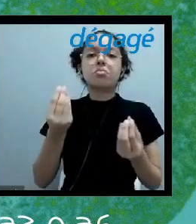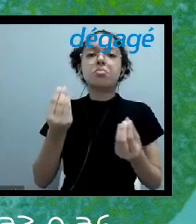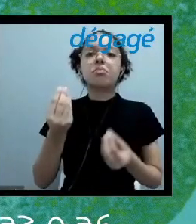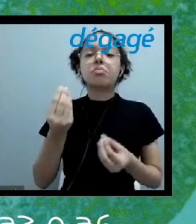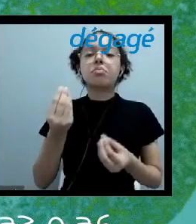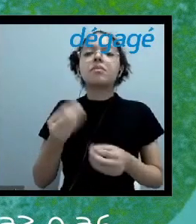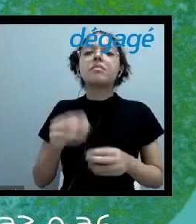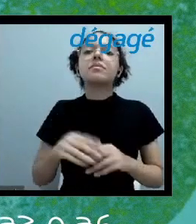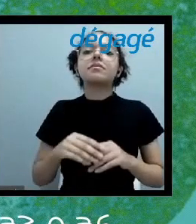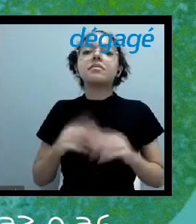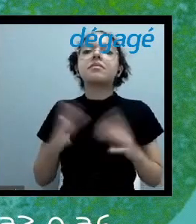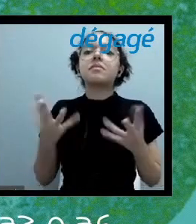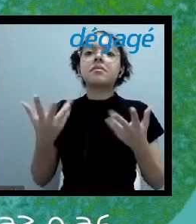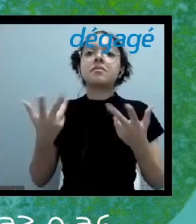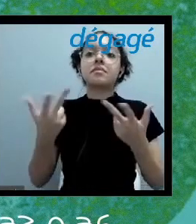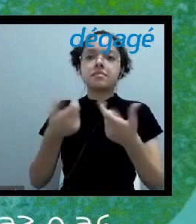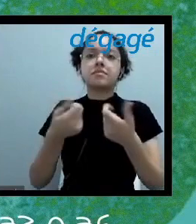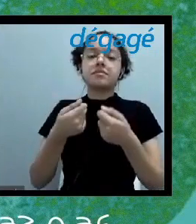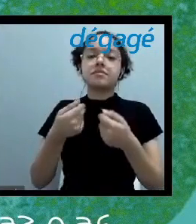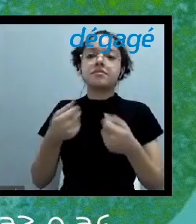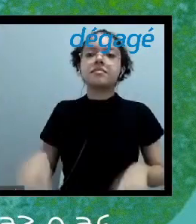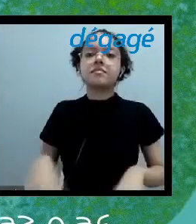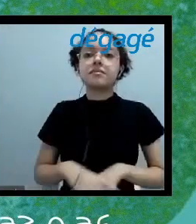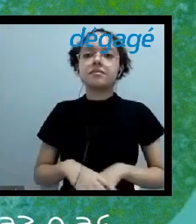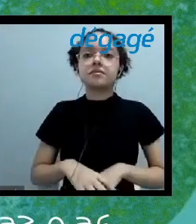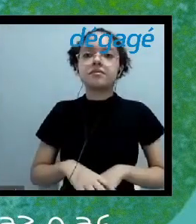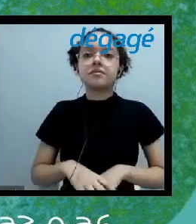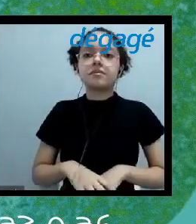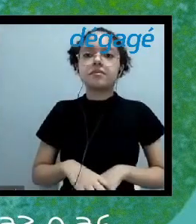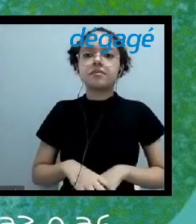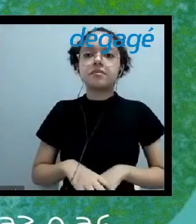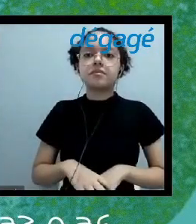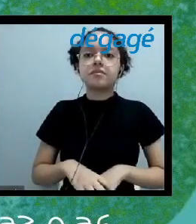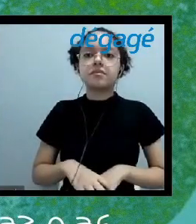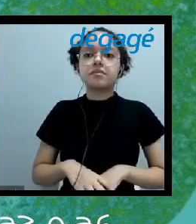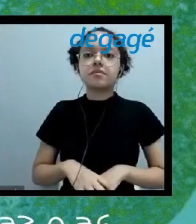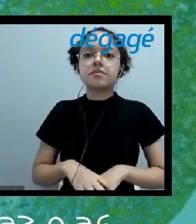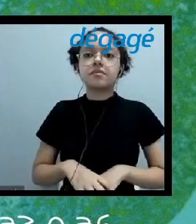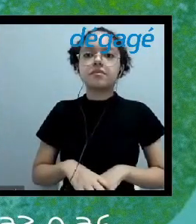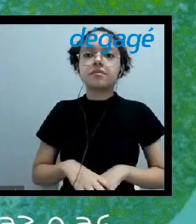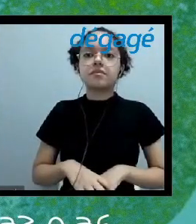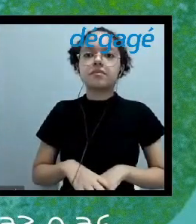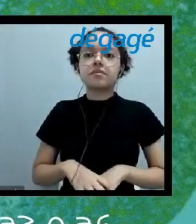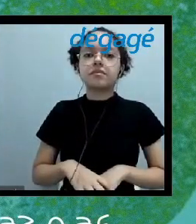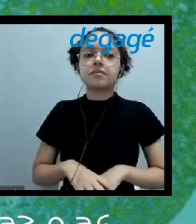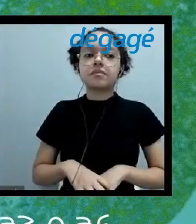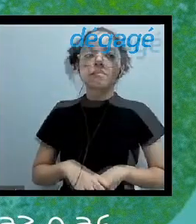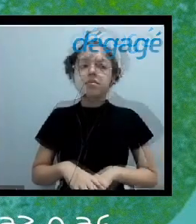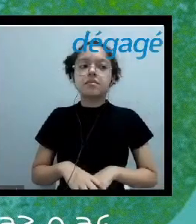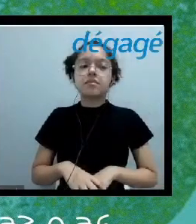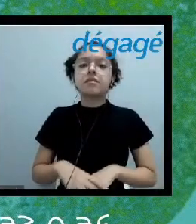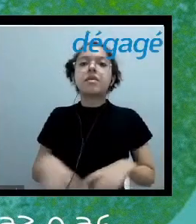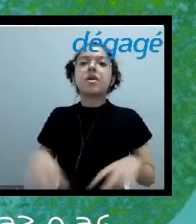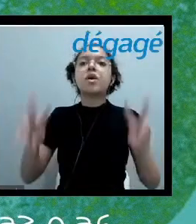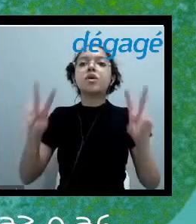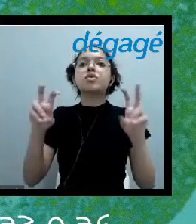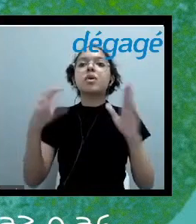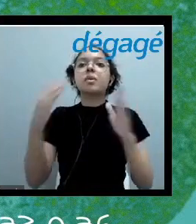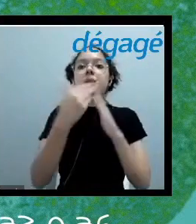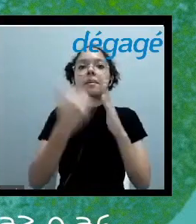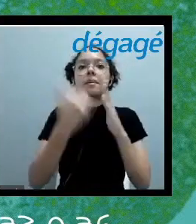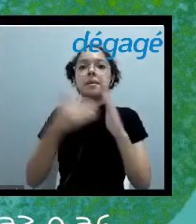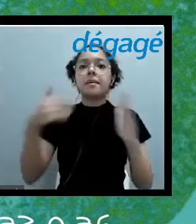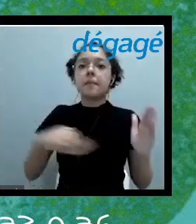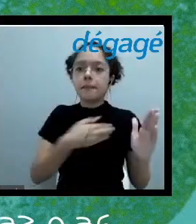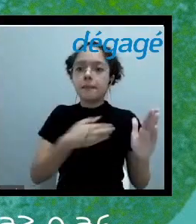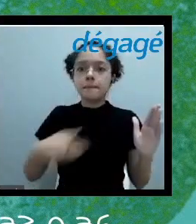Ai, eu queria só falar um negócio da política pública, eu acho que, só para fechar